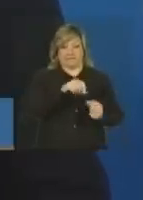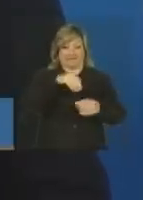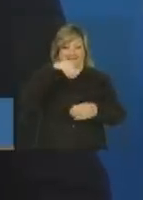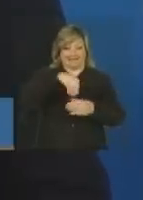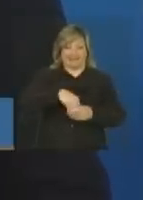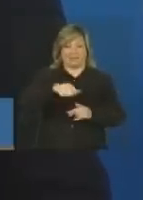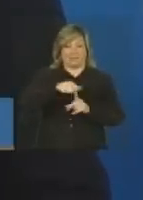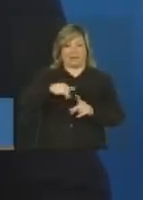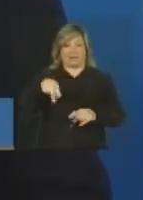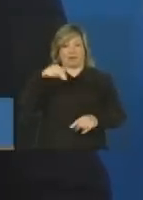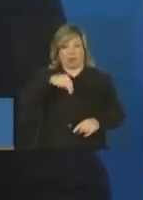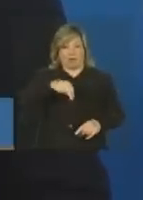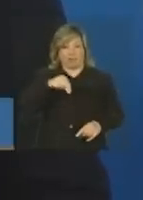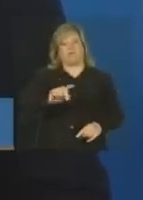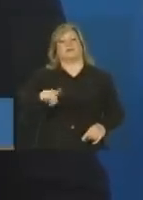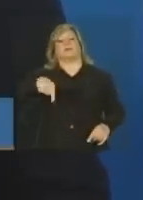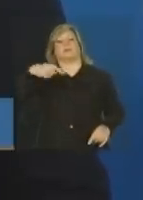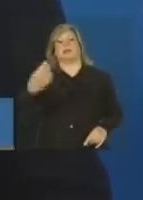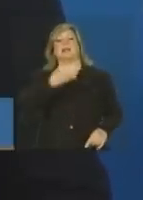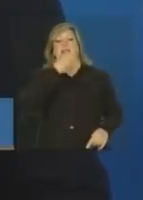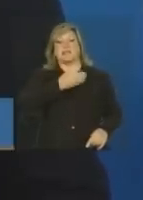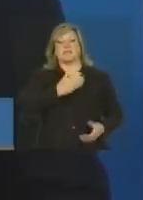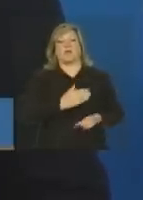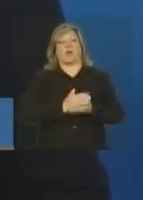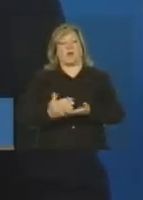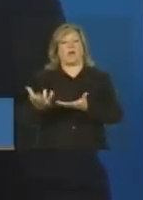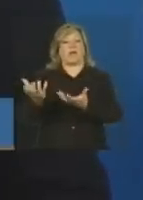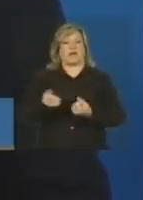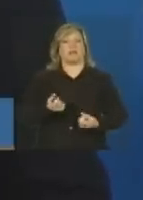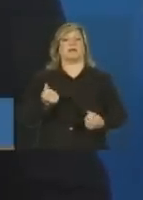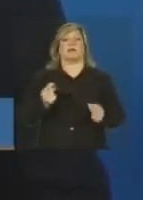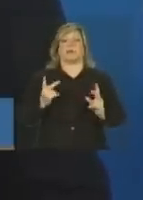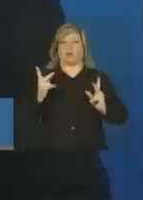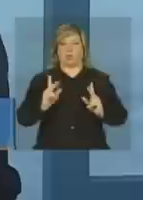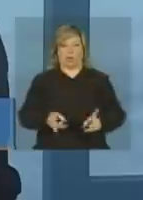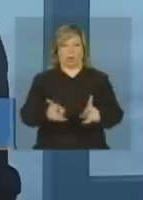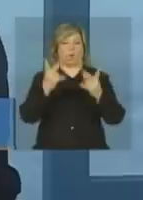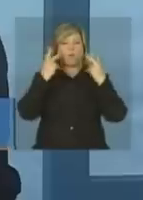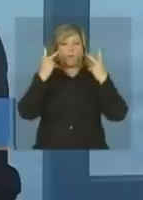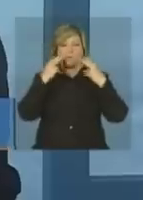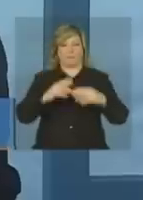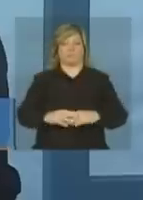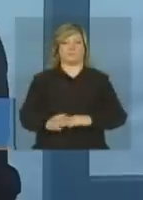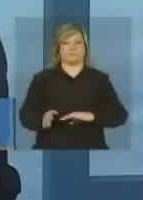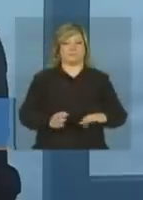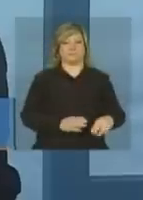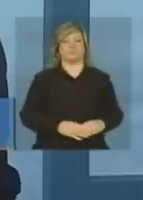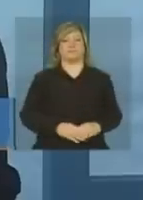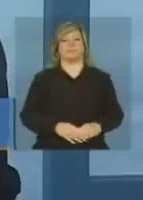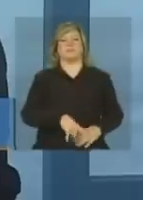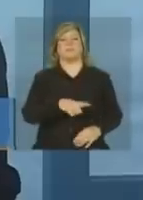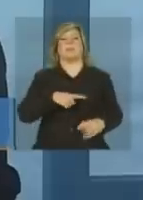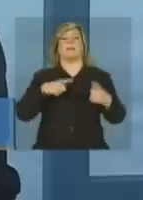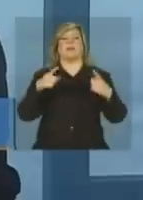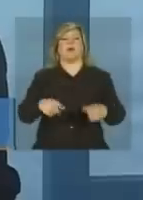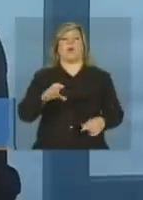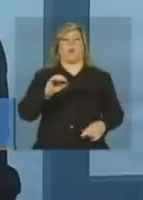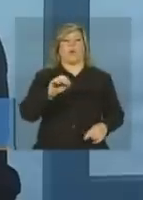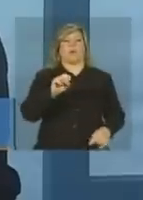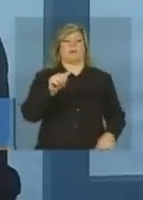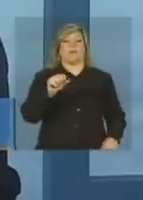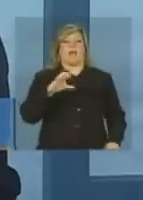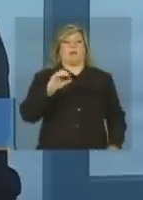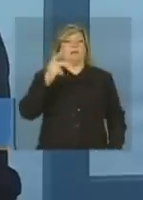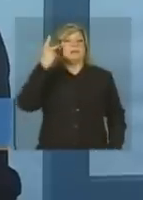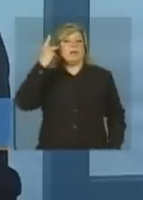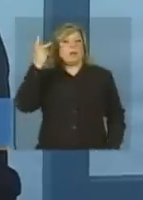em dezembro ele volta a receber normalmente. Carolina, Kilvia Cabral, de Osasco, interior de São